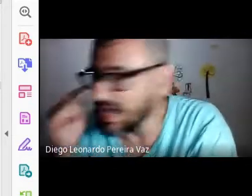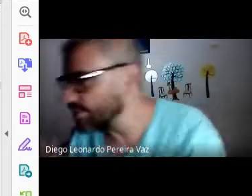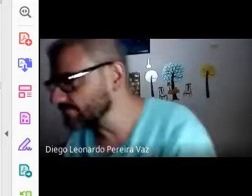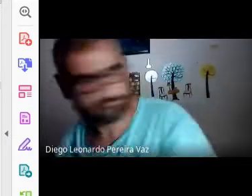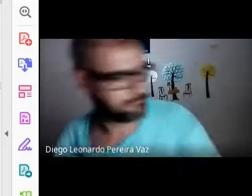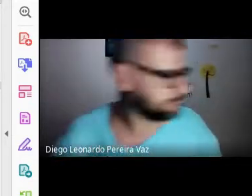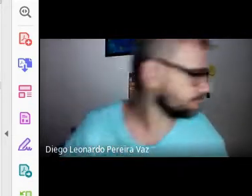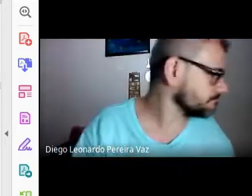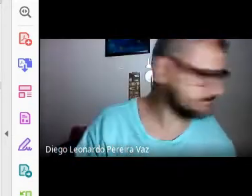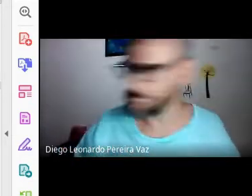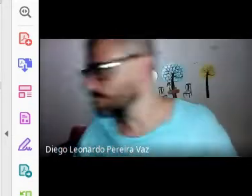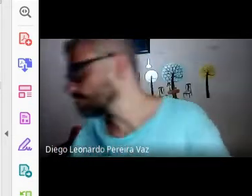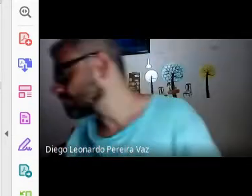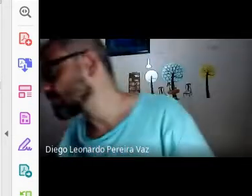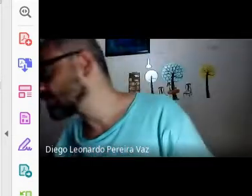Epa.